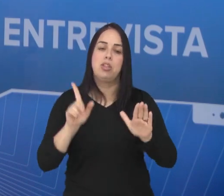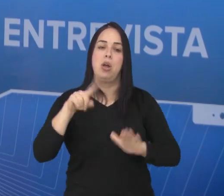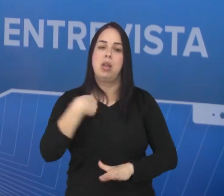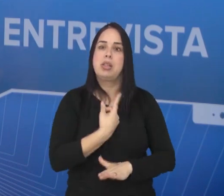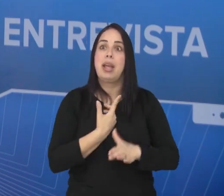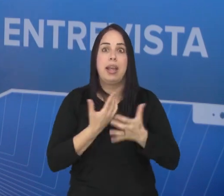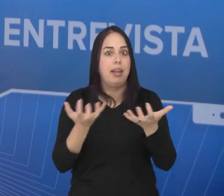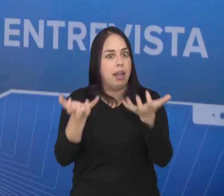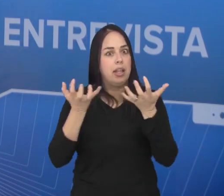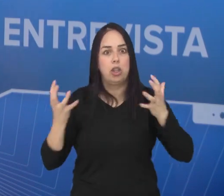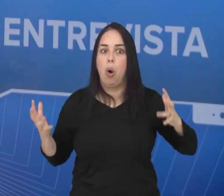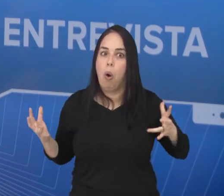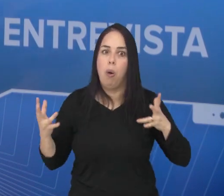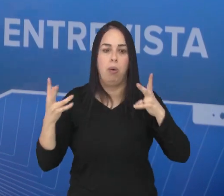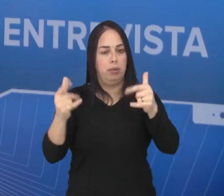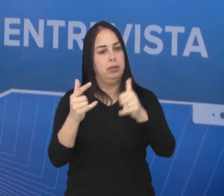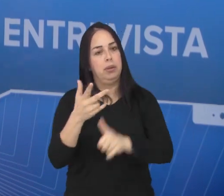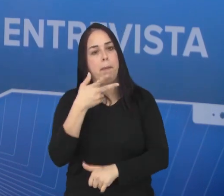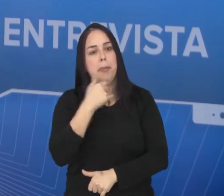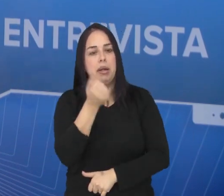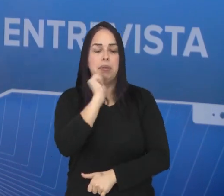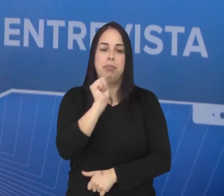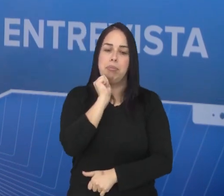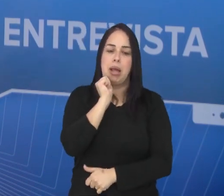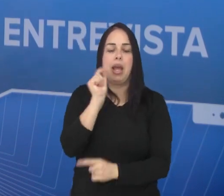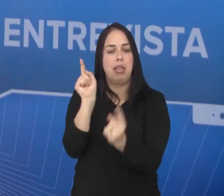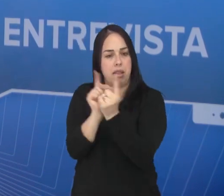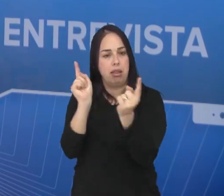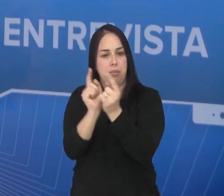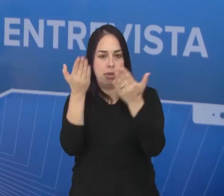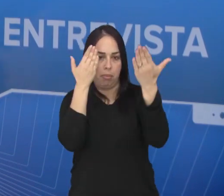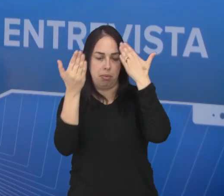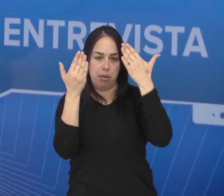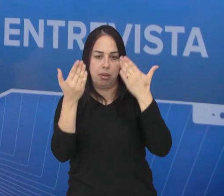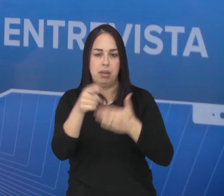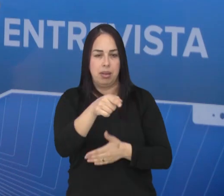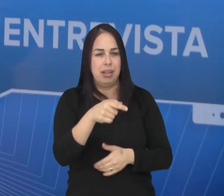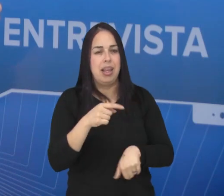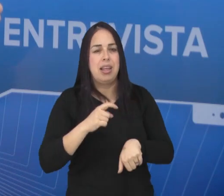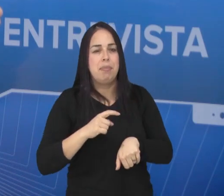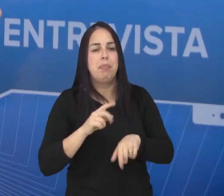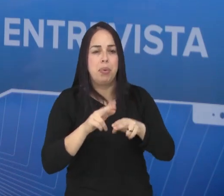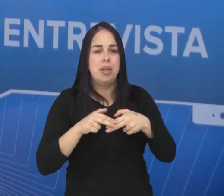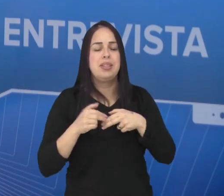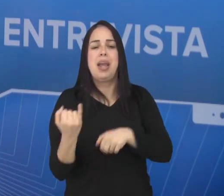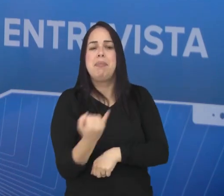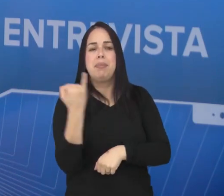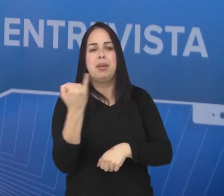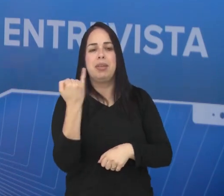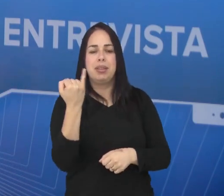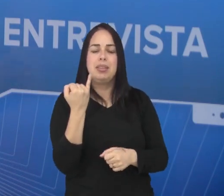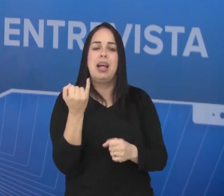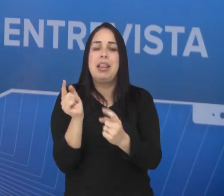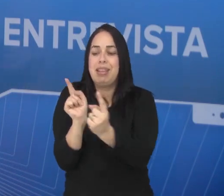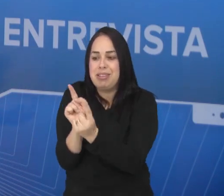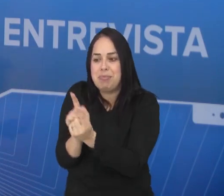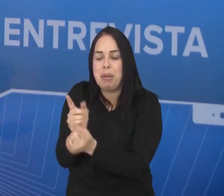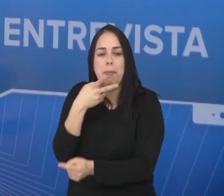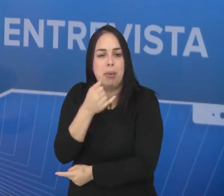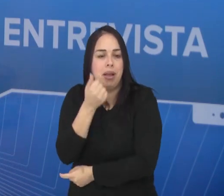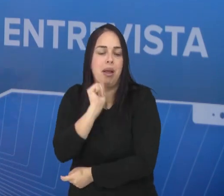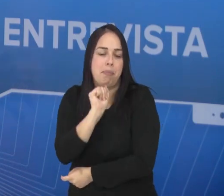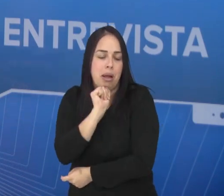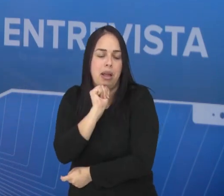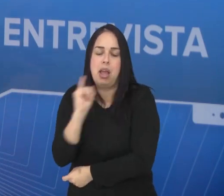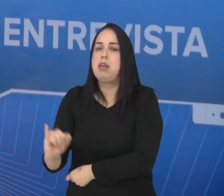as pastas, né, da Prefeitura Municipal de São José dos Campos, que é esse momento que você fez a pergunta. É importante também o atendimento aos